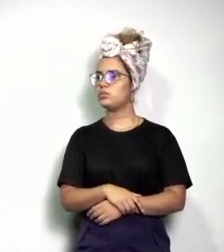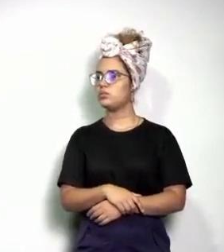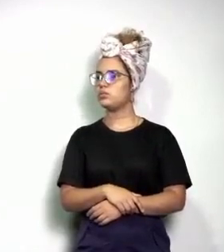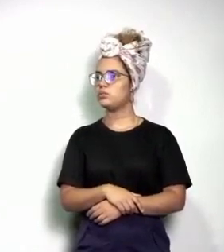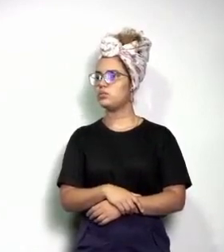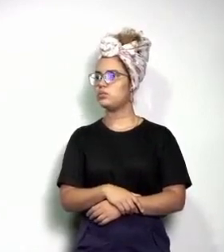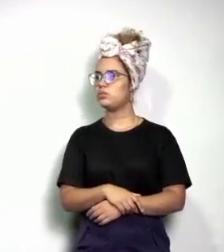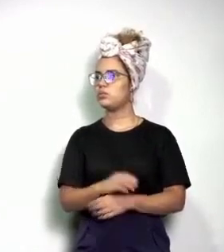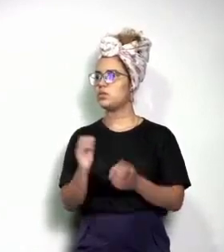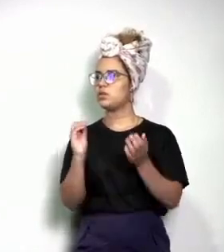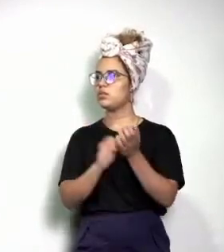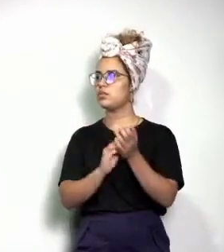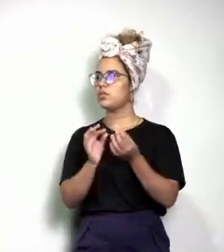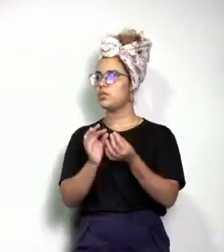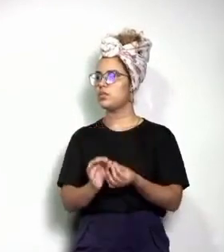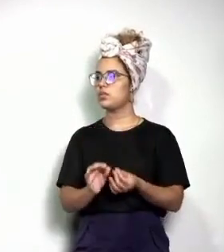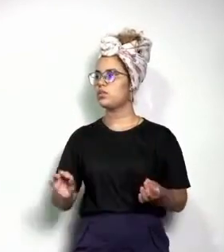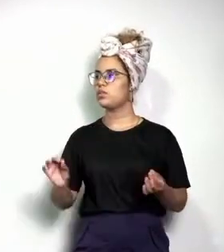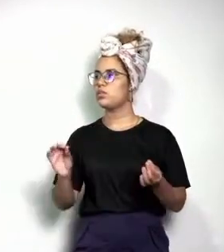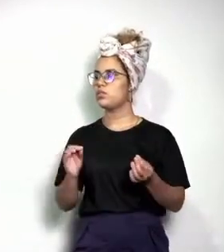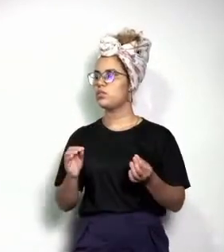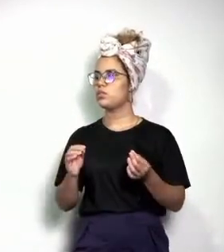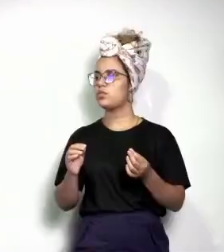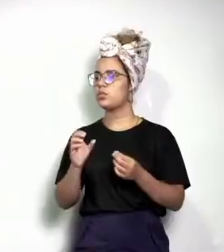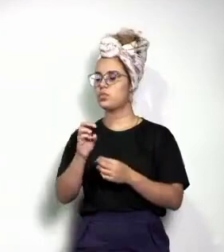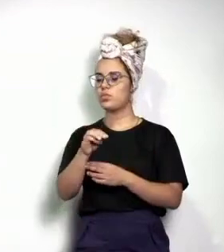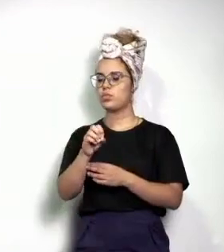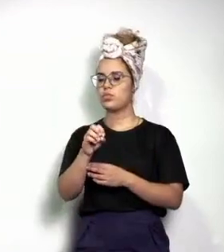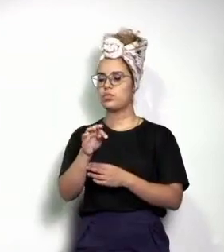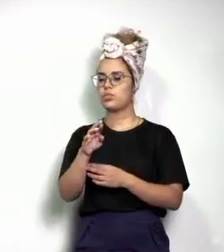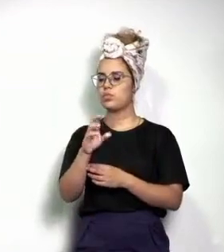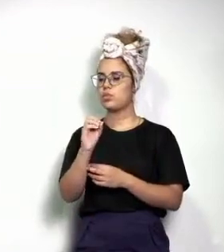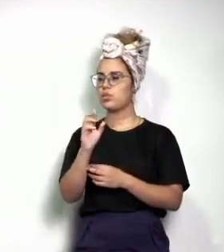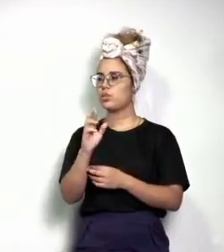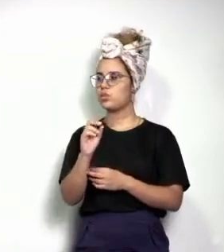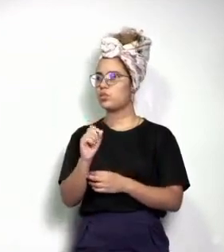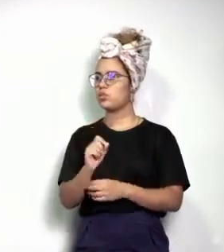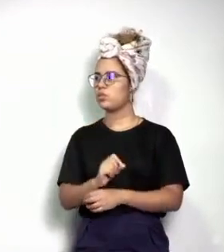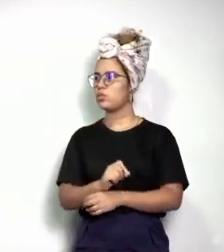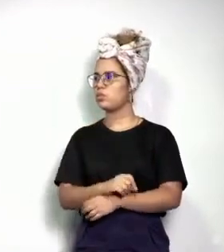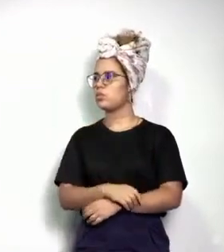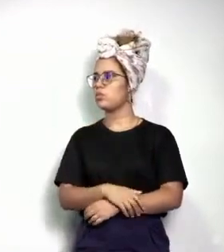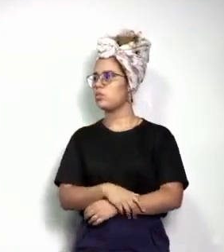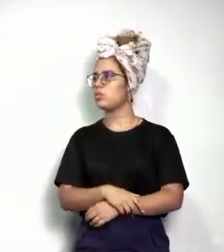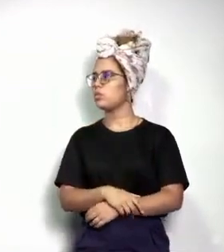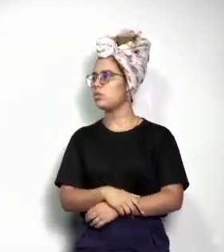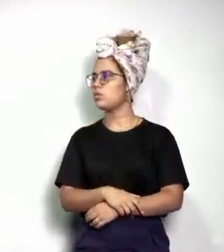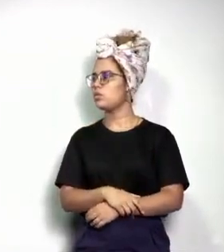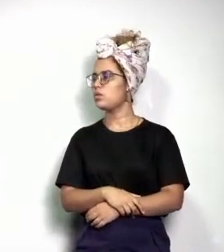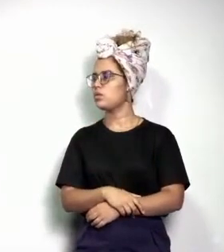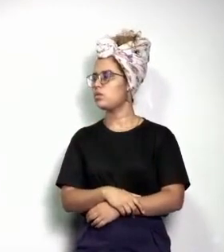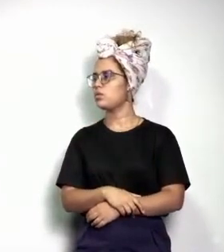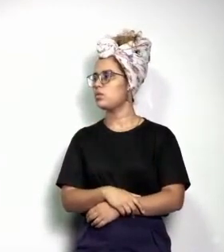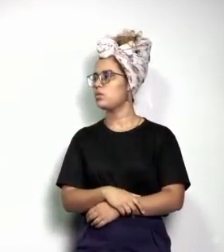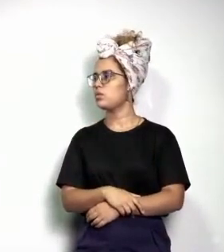Falta o cabo do motor. Você tirou? Pode deixar ele, então.